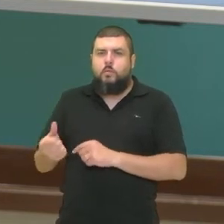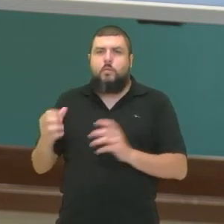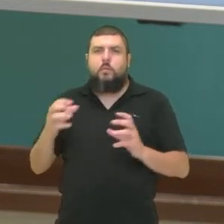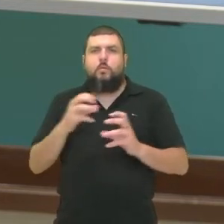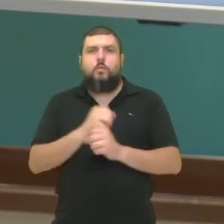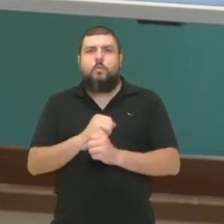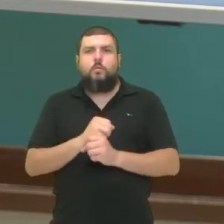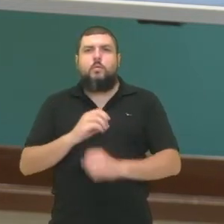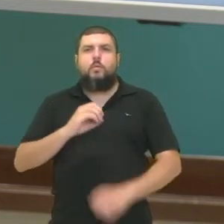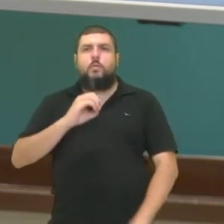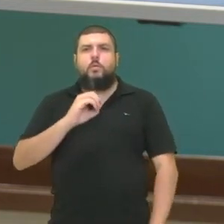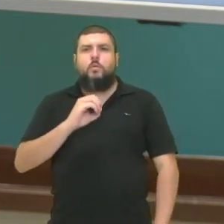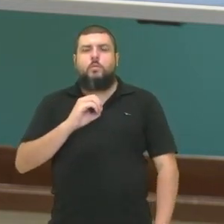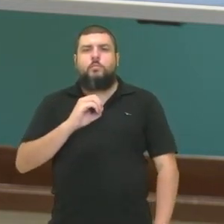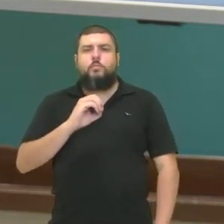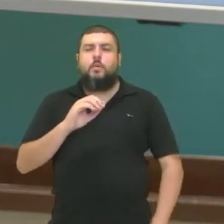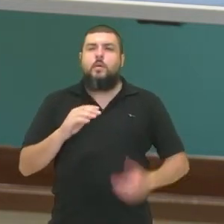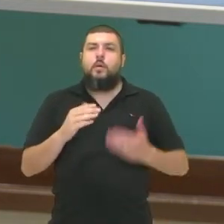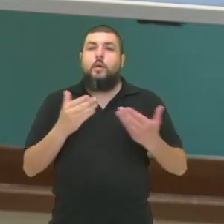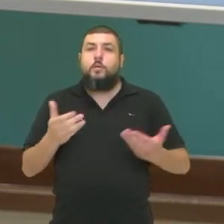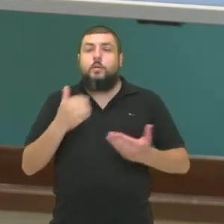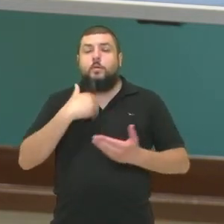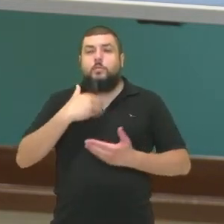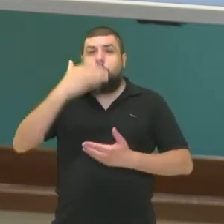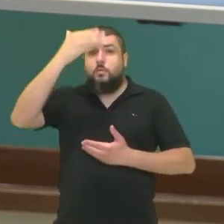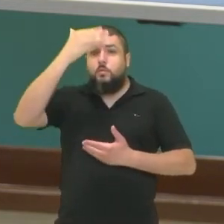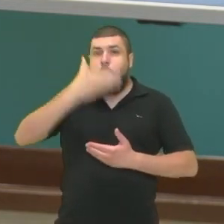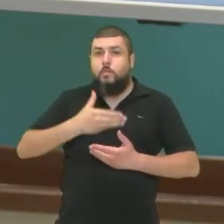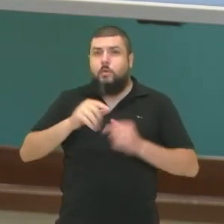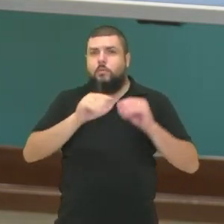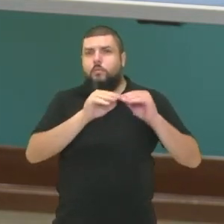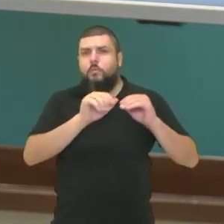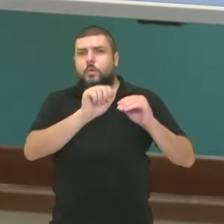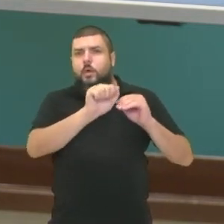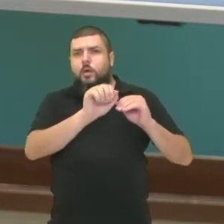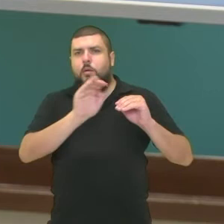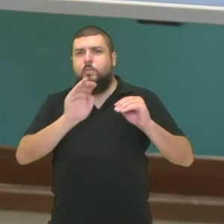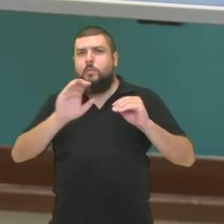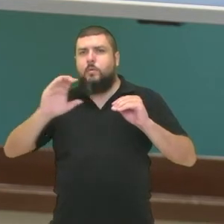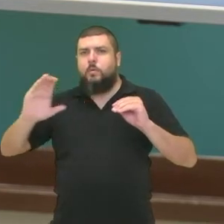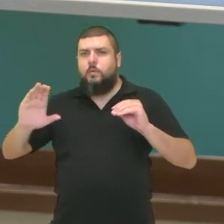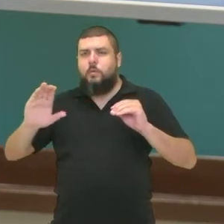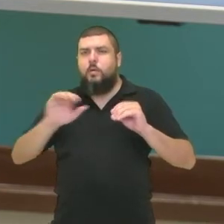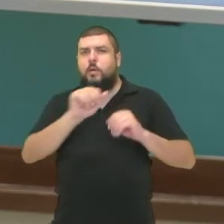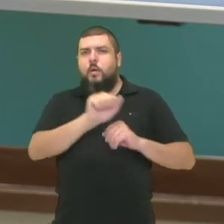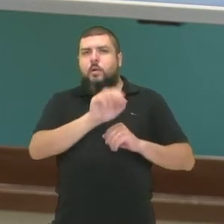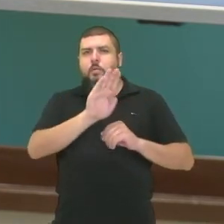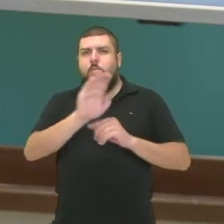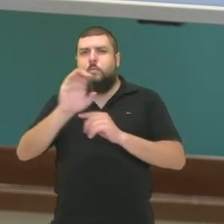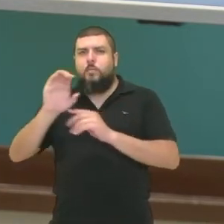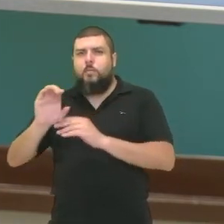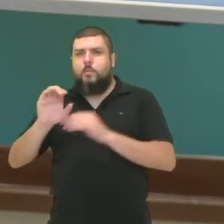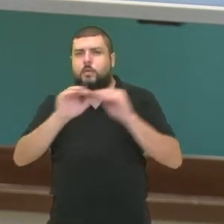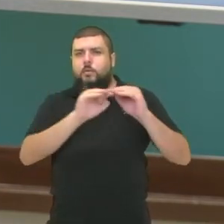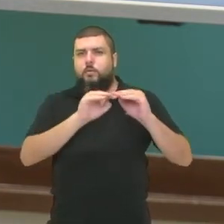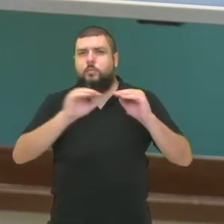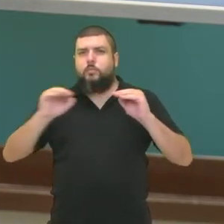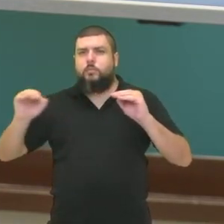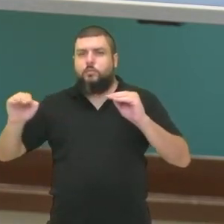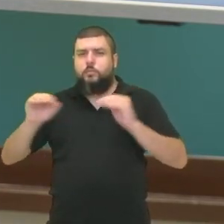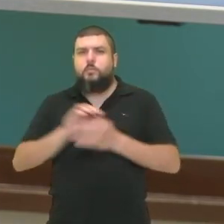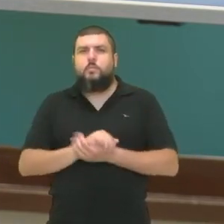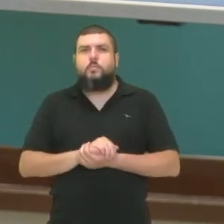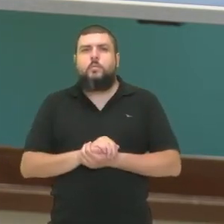temos que os três pontos estão alinhados. Se eu quiser ver essa solução geometricamente no plano